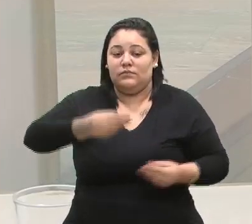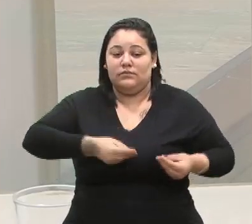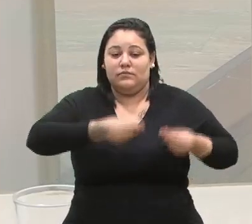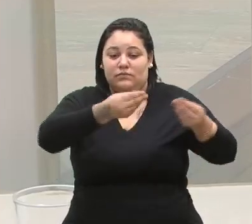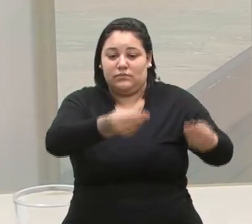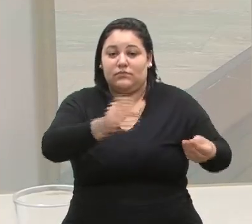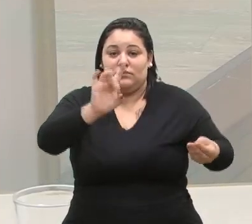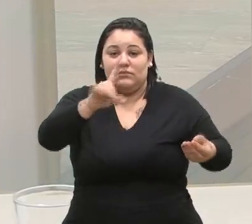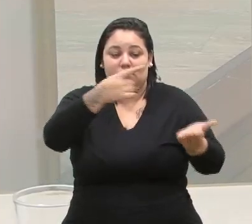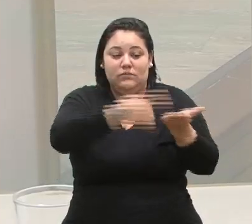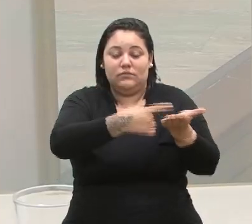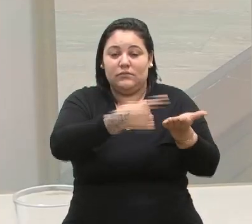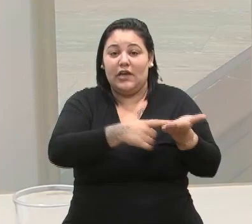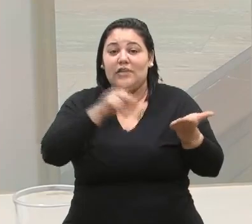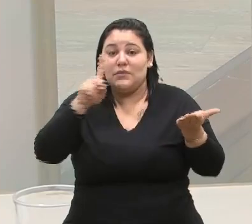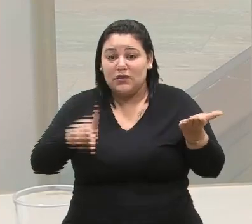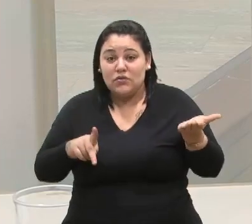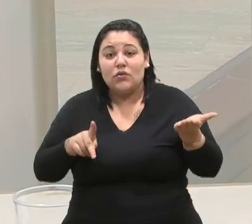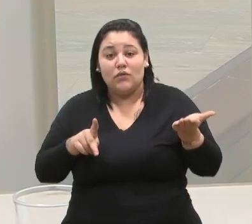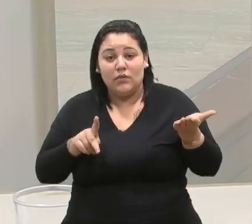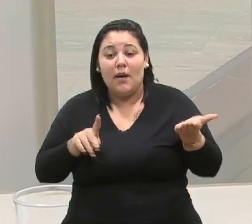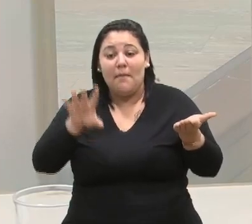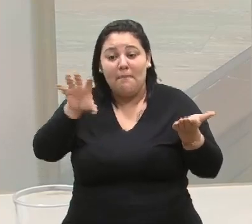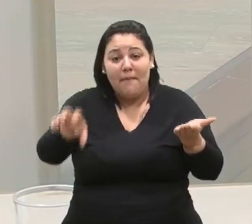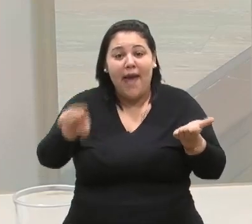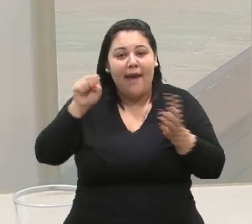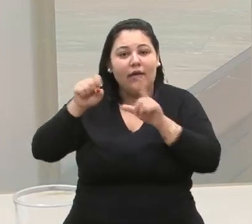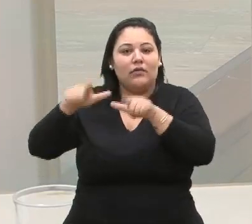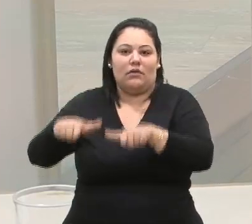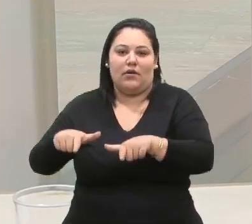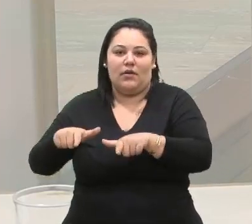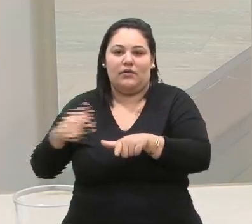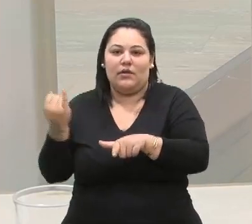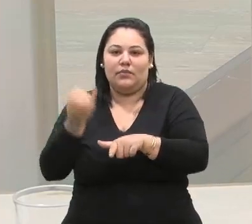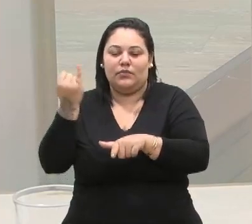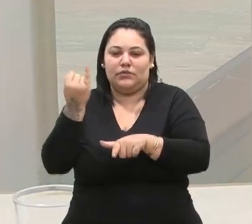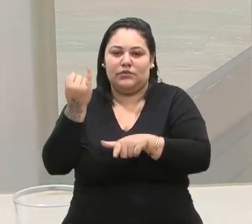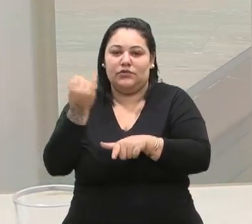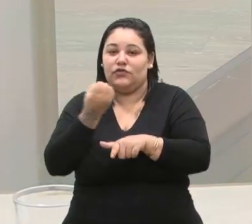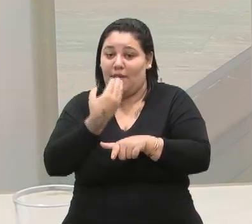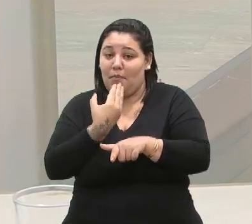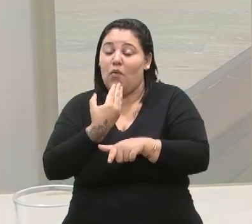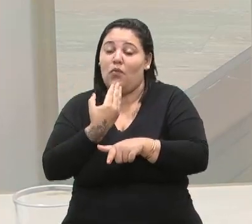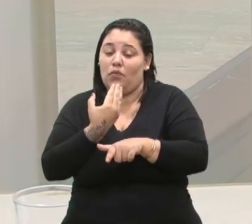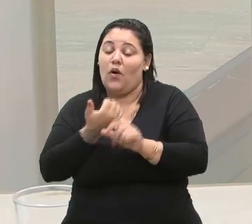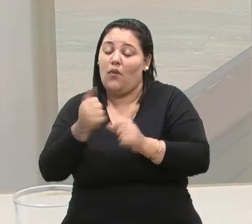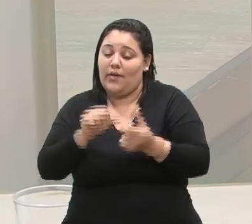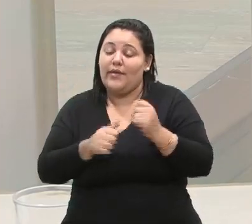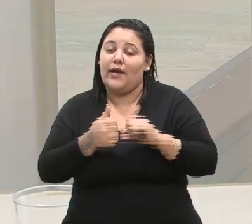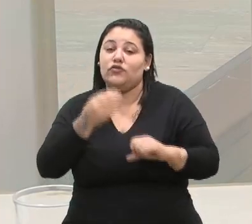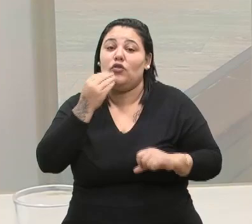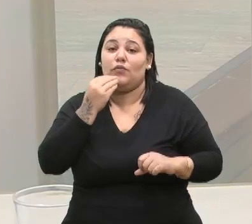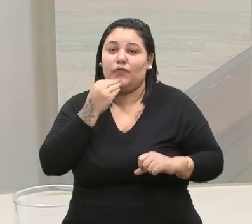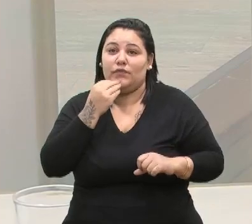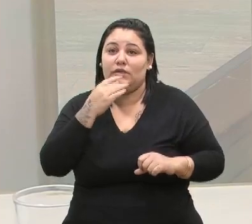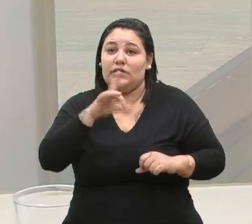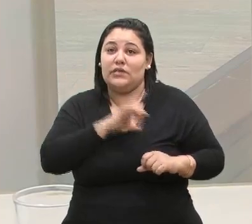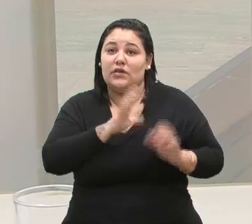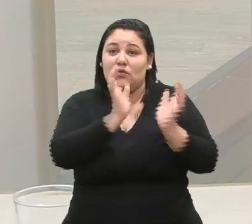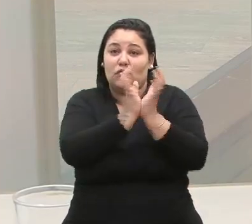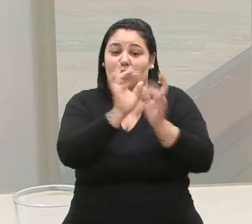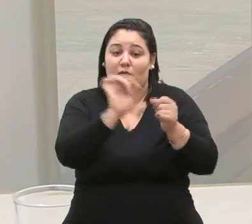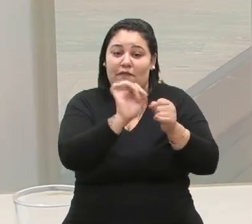só agendar, o pessoal vai até o local, coleta, é importante que esteja em boas condições, né? Eles têm uma equipe para fazer